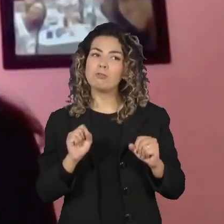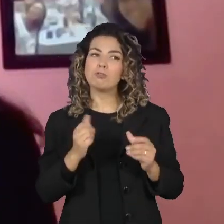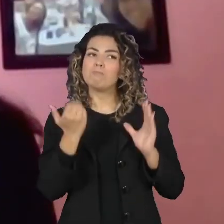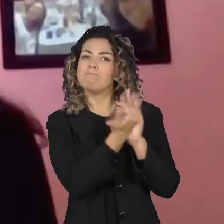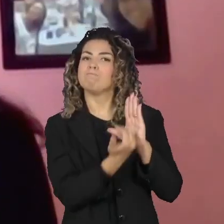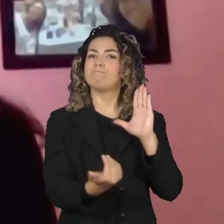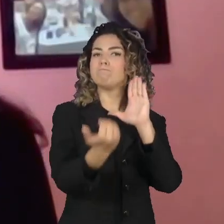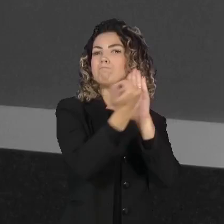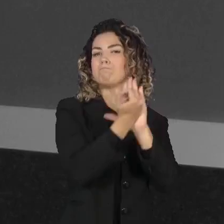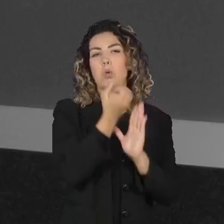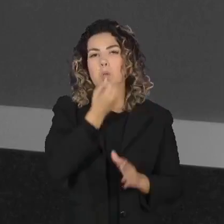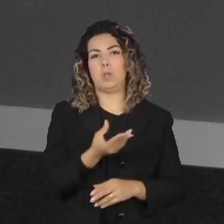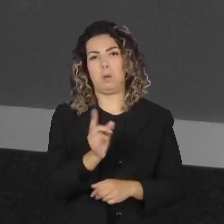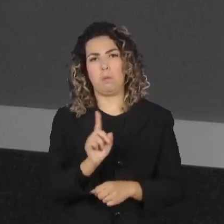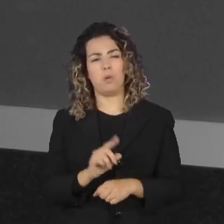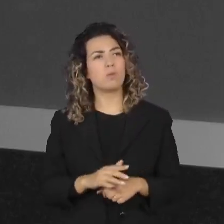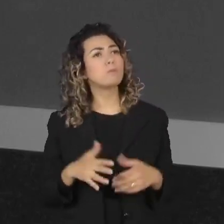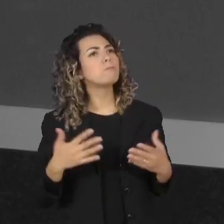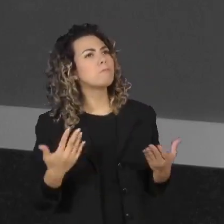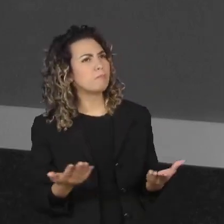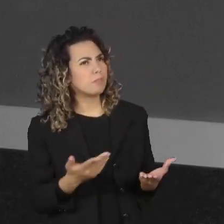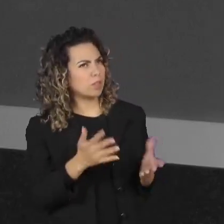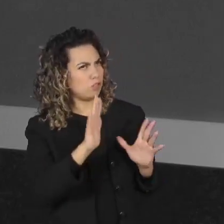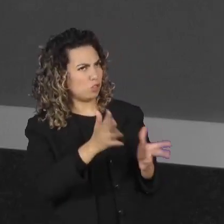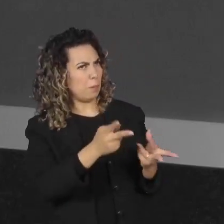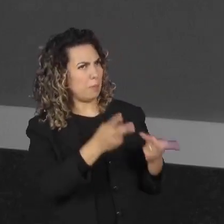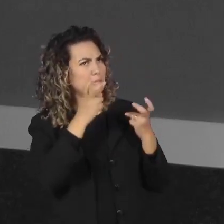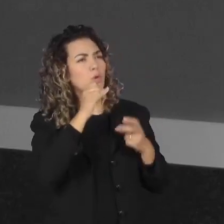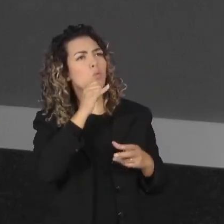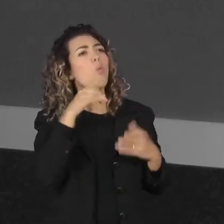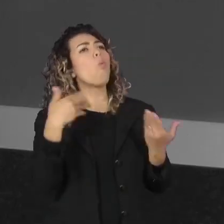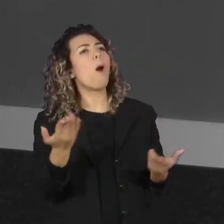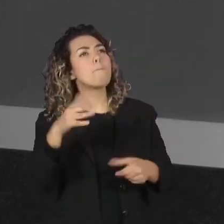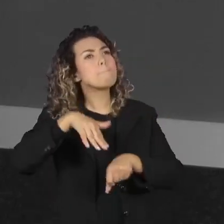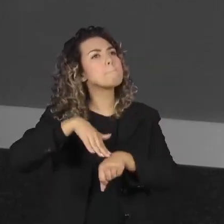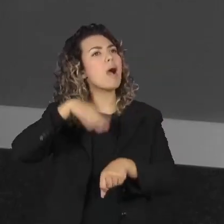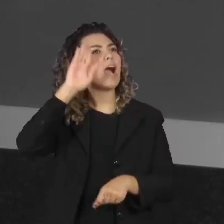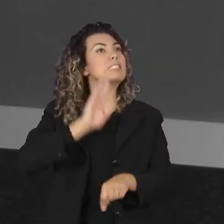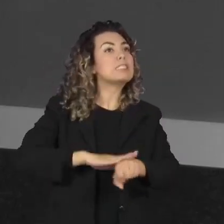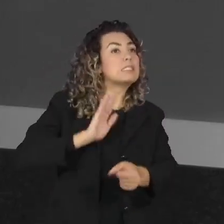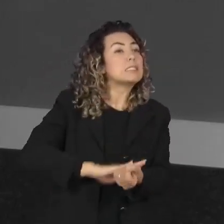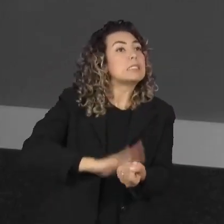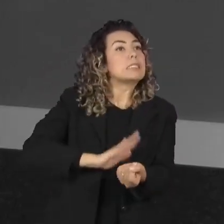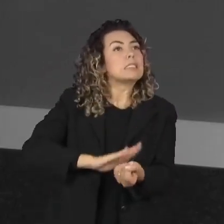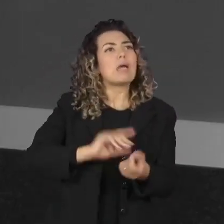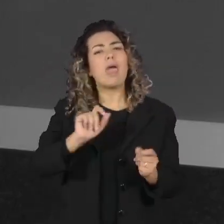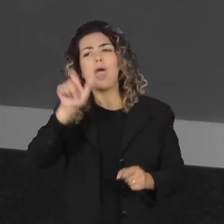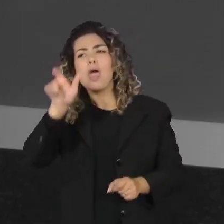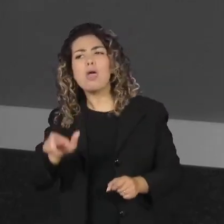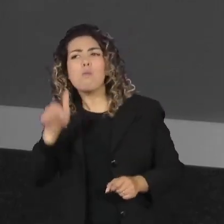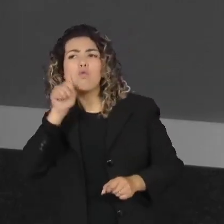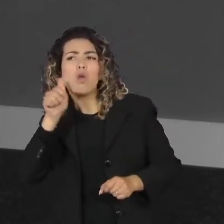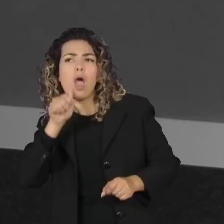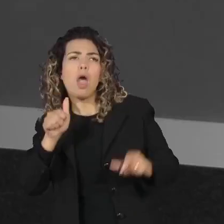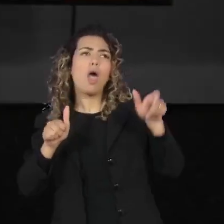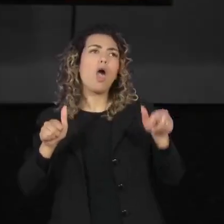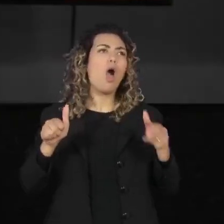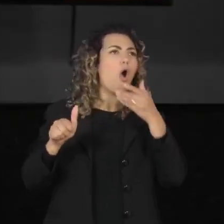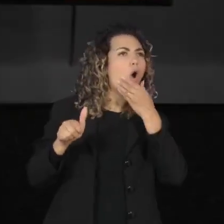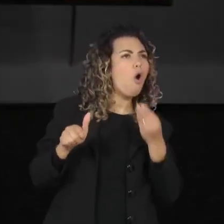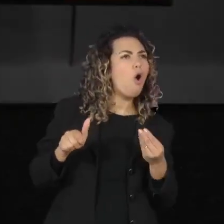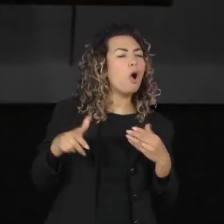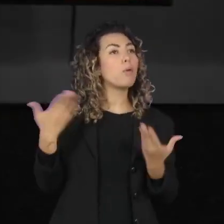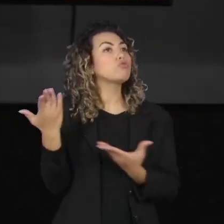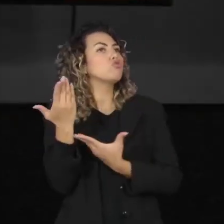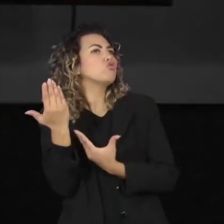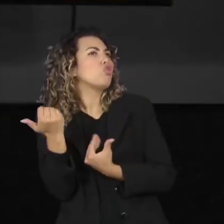consumo. E já foi possível mapear se homens têm mais dificuldades, mulheres ou mesmo adolescentes e adultos? Na